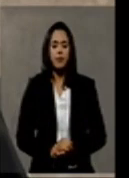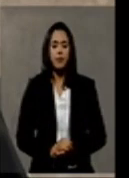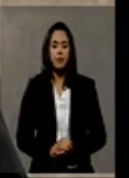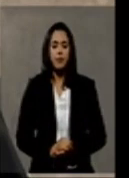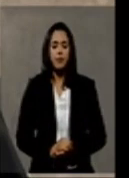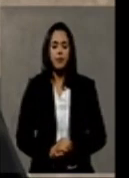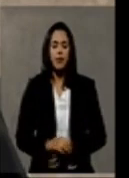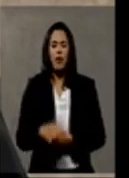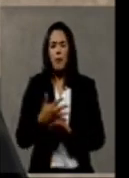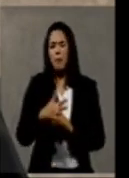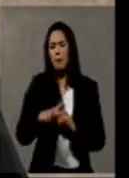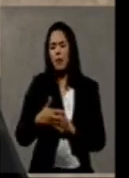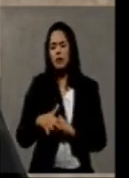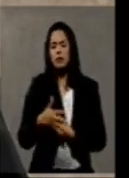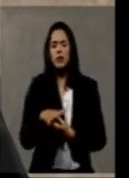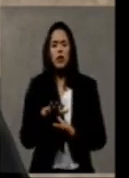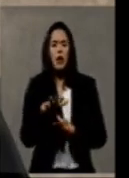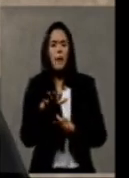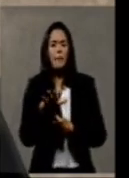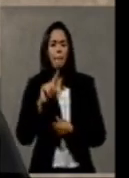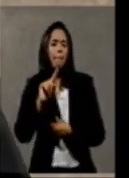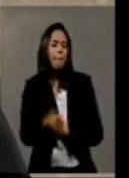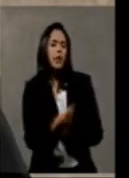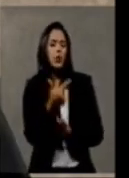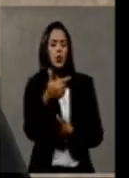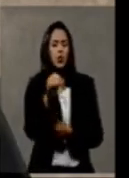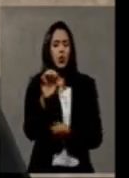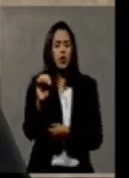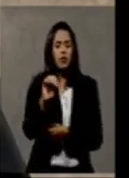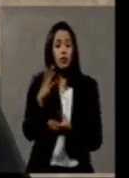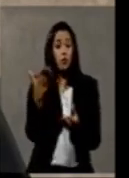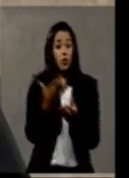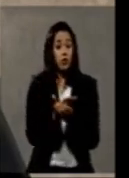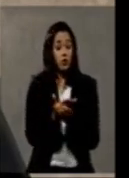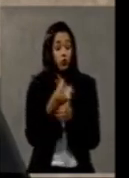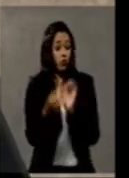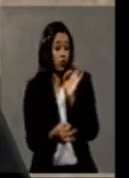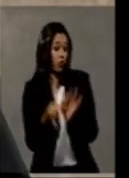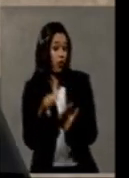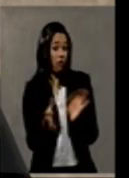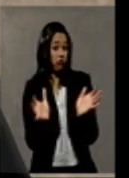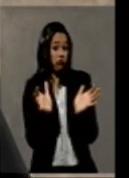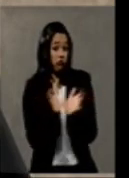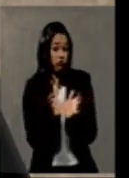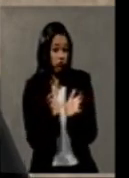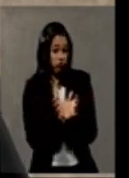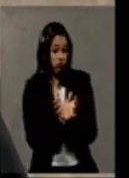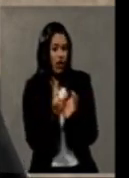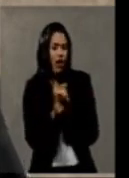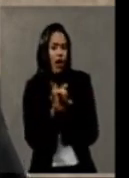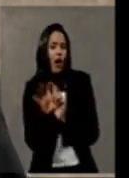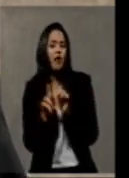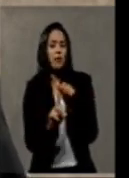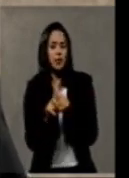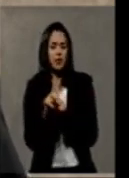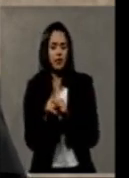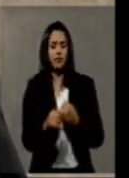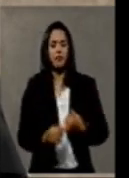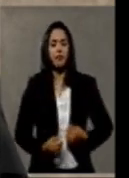média de mais de mil e duzentos processos julgados em colegiado por mês